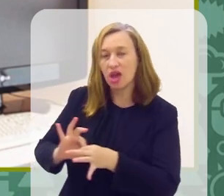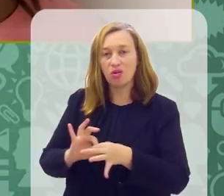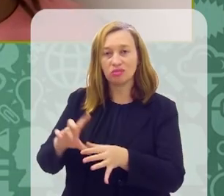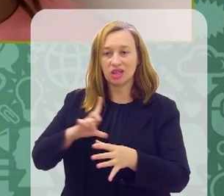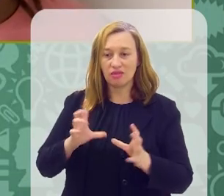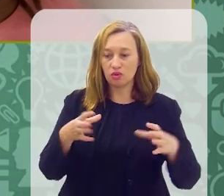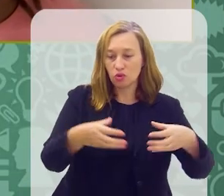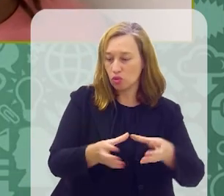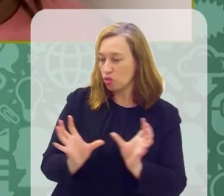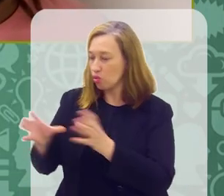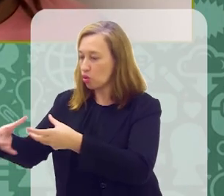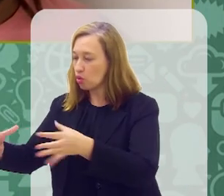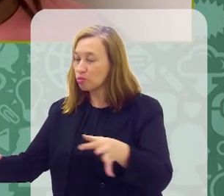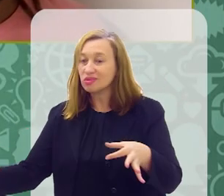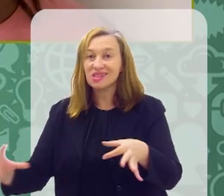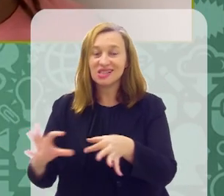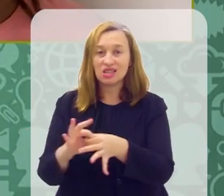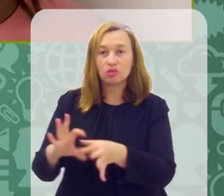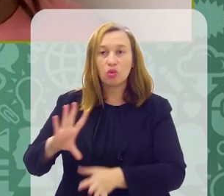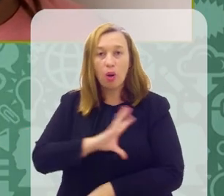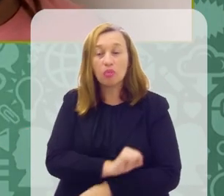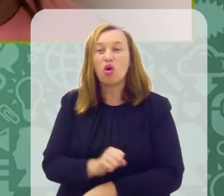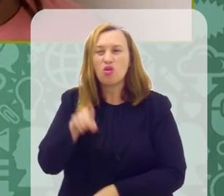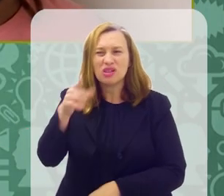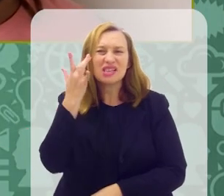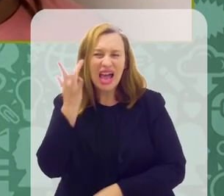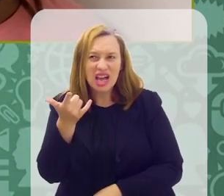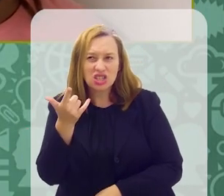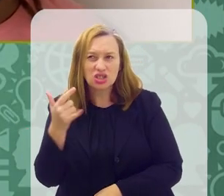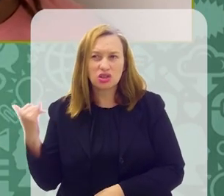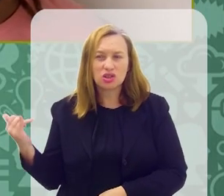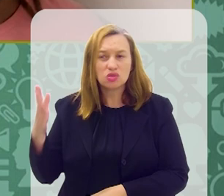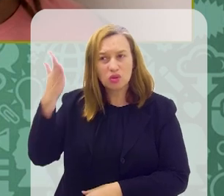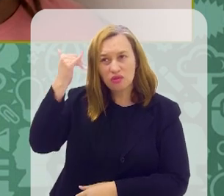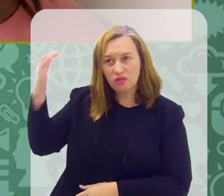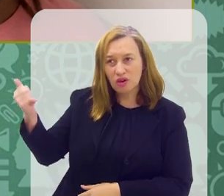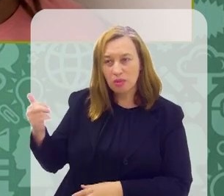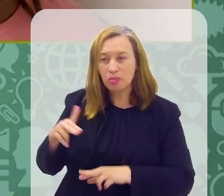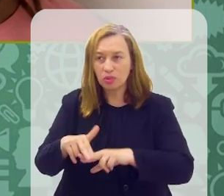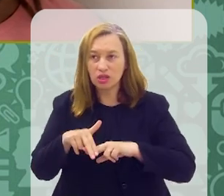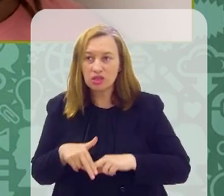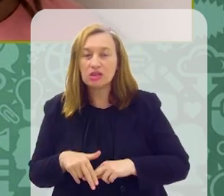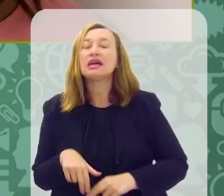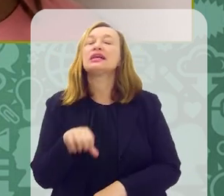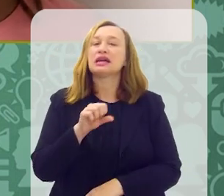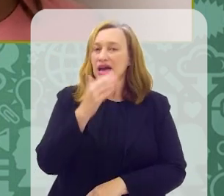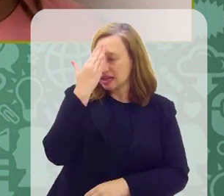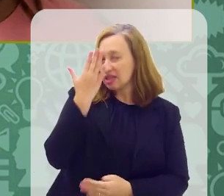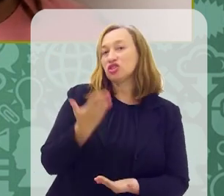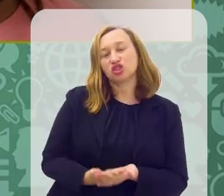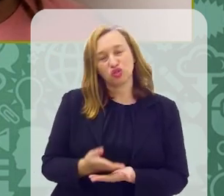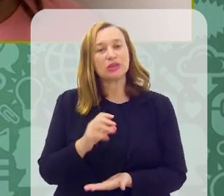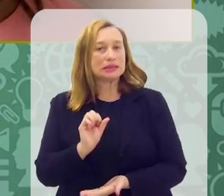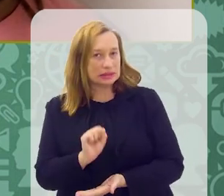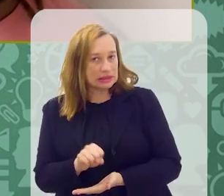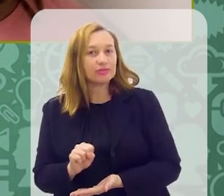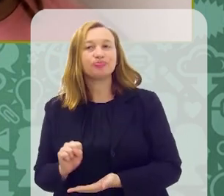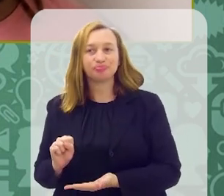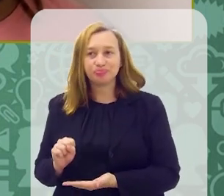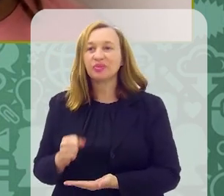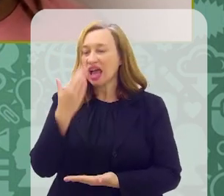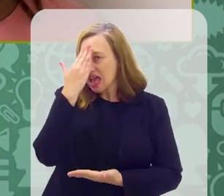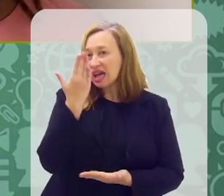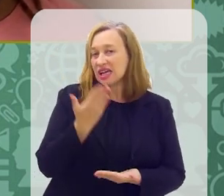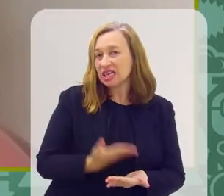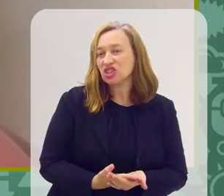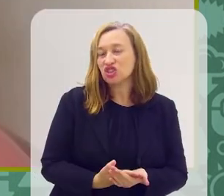amor. Você acha que o teu êxito é em grande parte por conta disso? Acredito que sim,